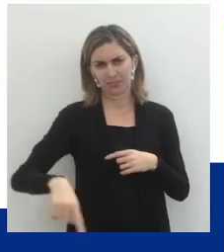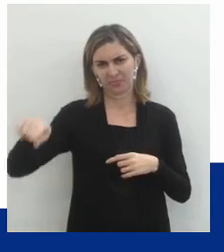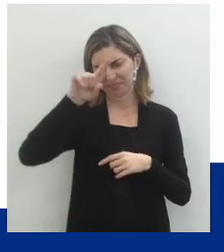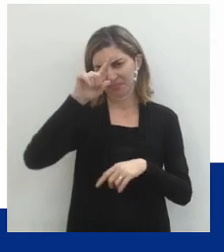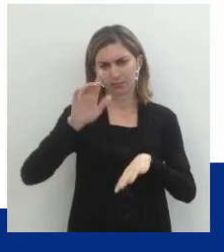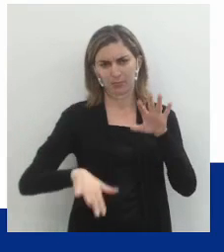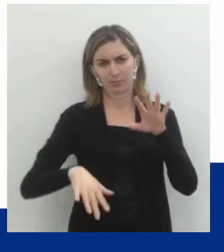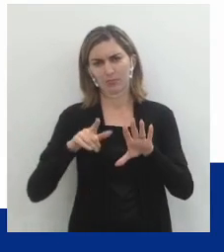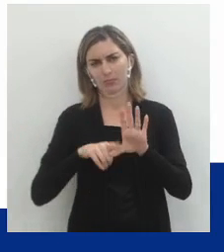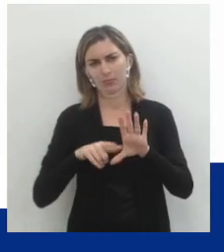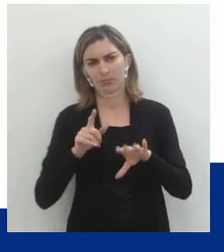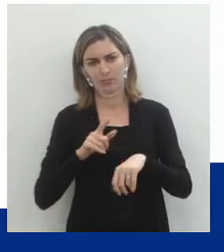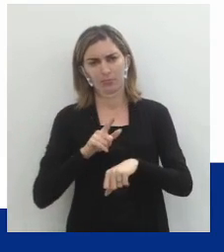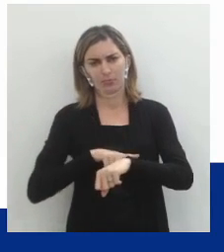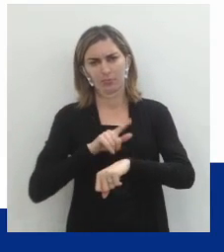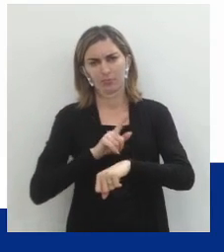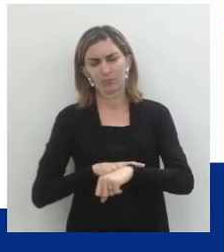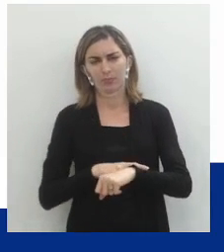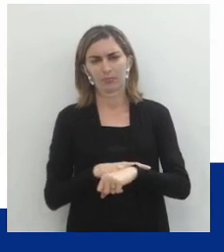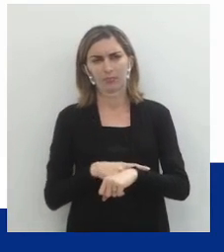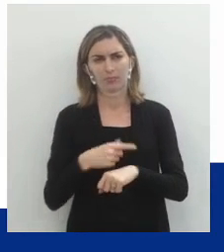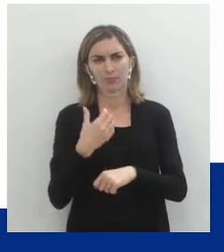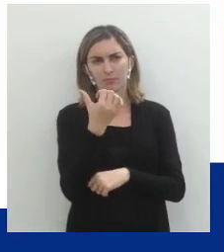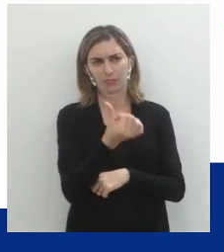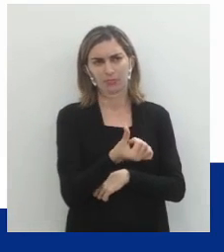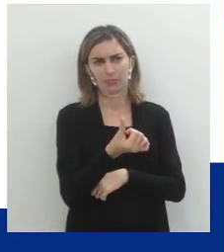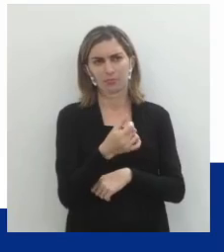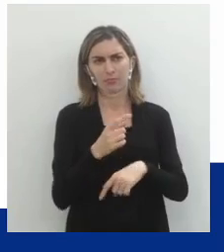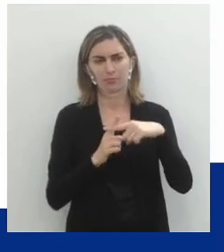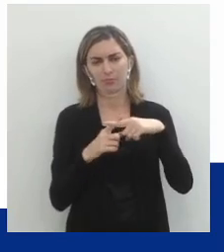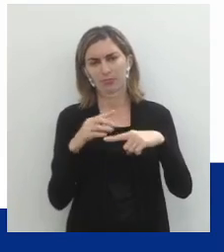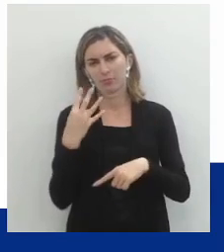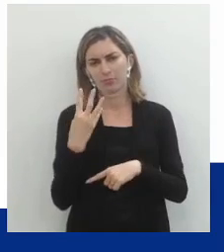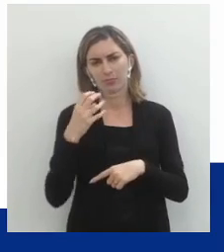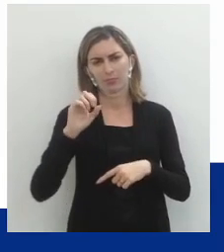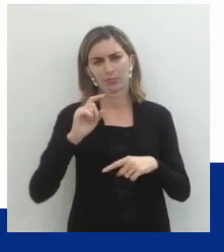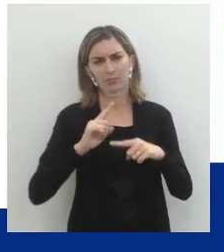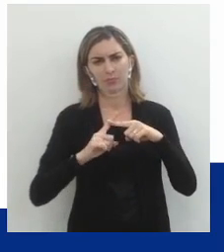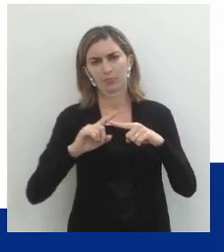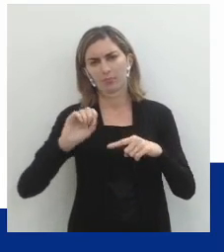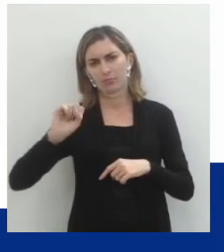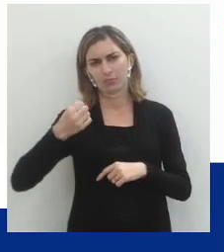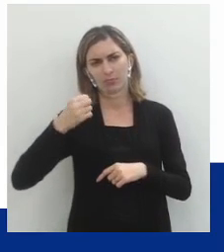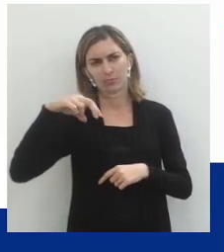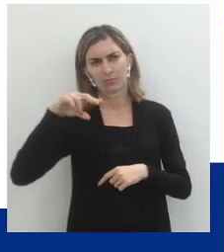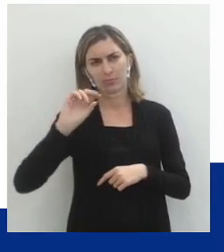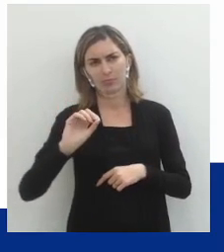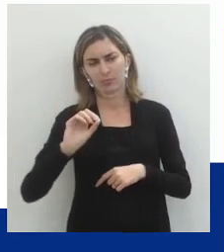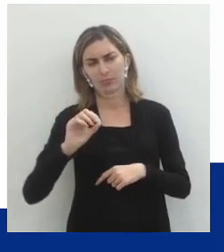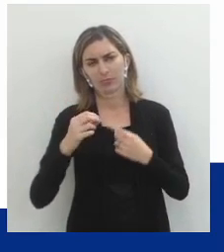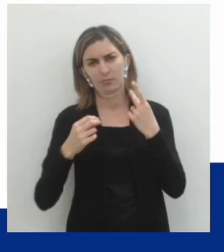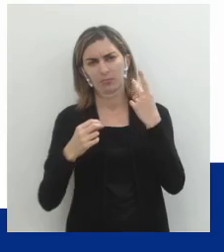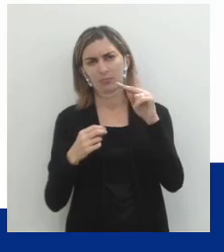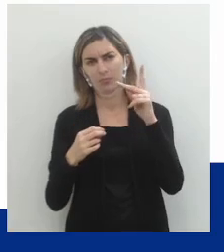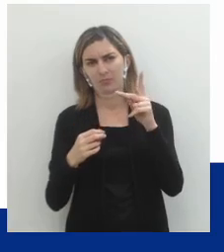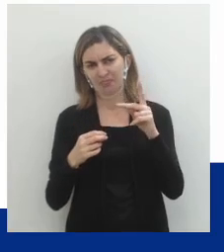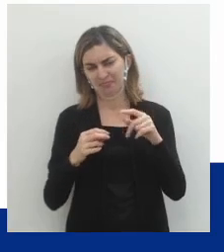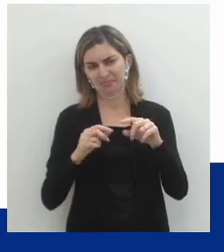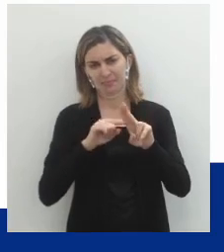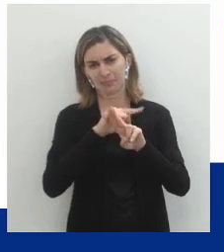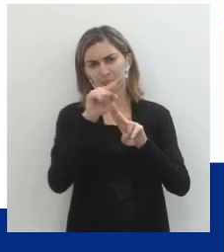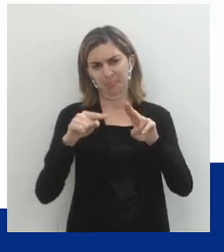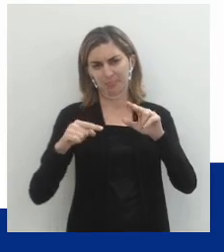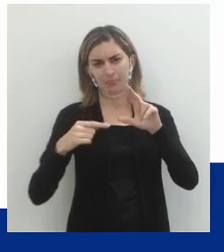do tempo, que é dado por 6 mais 4 vezes o seno desse π